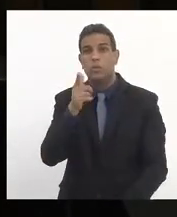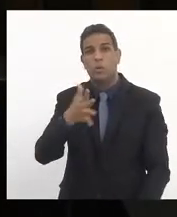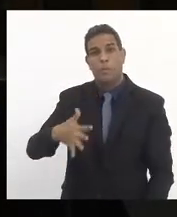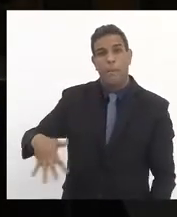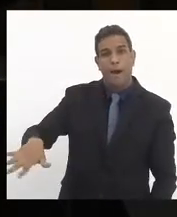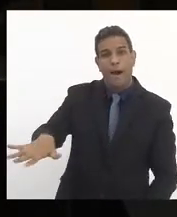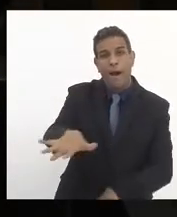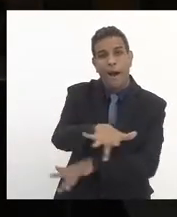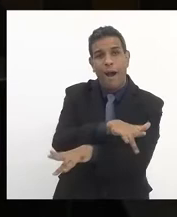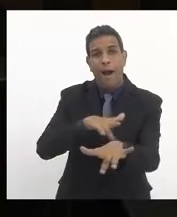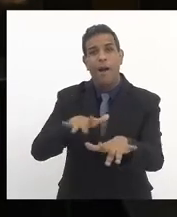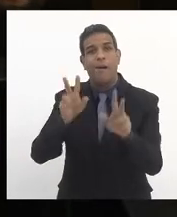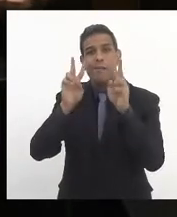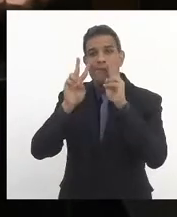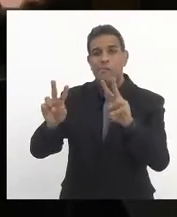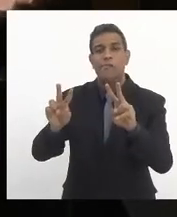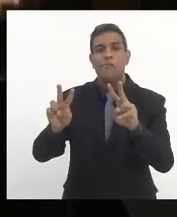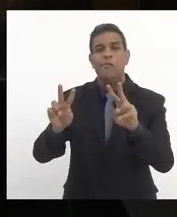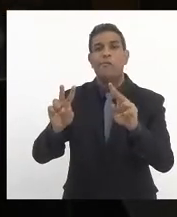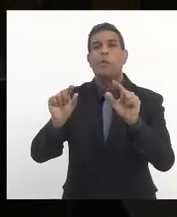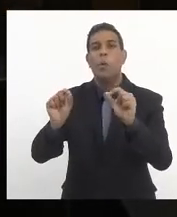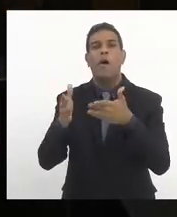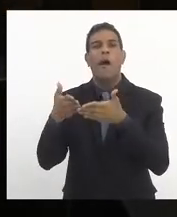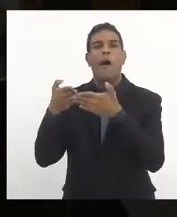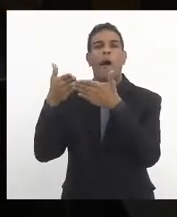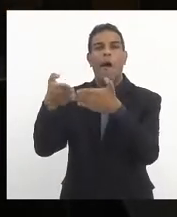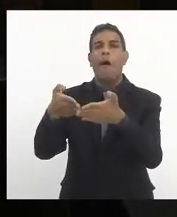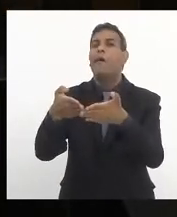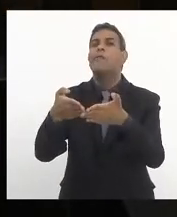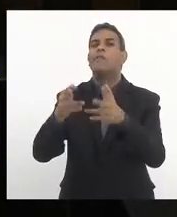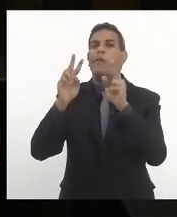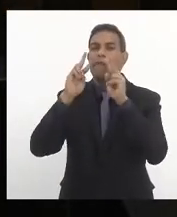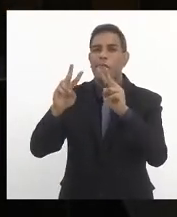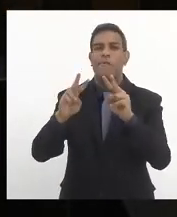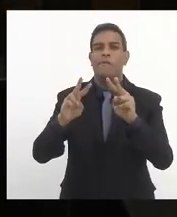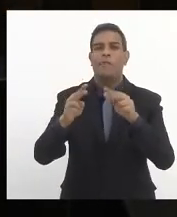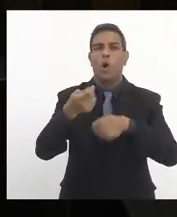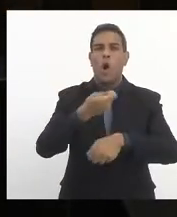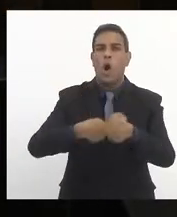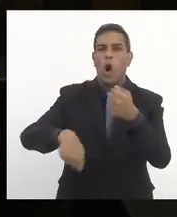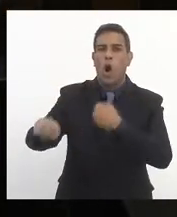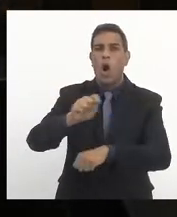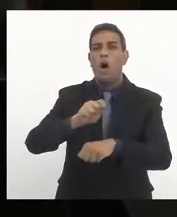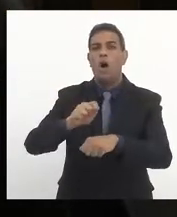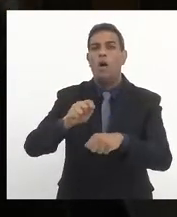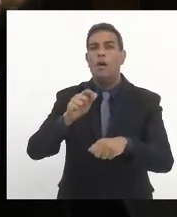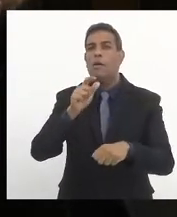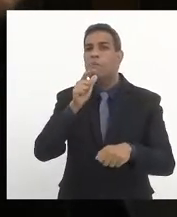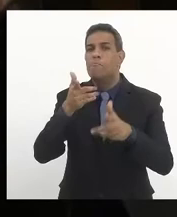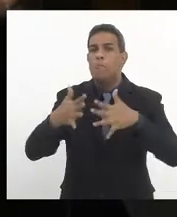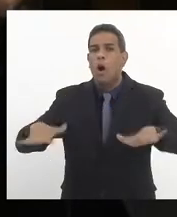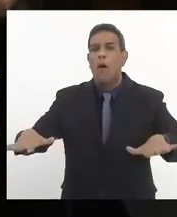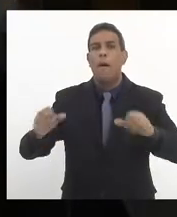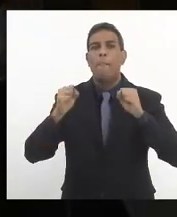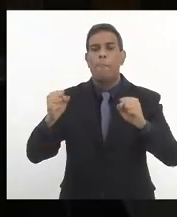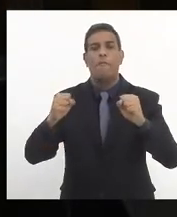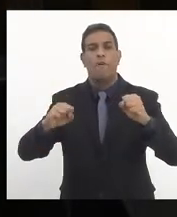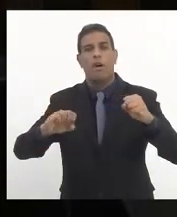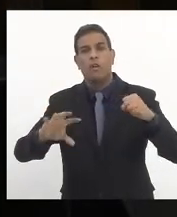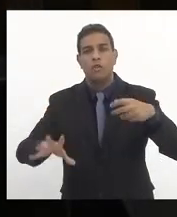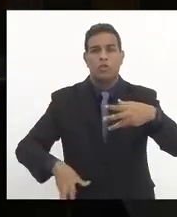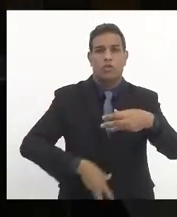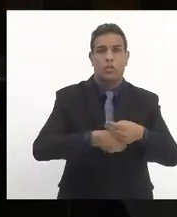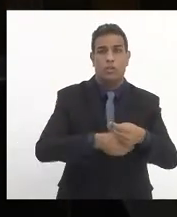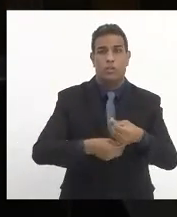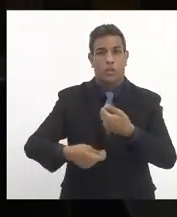Porque evidencia-se que a economia do mar pode ser fortíssima do nosso Estado. E a